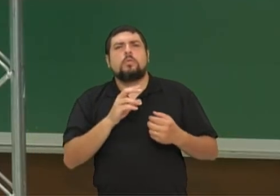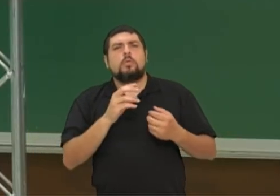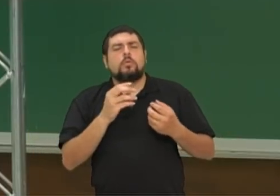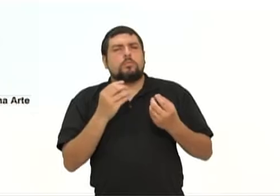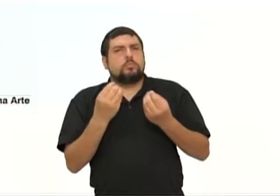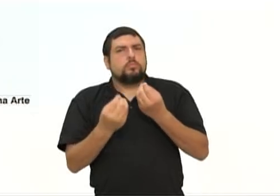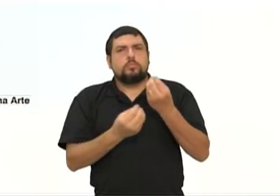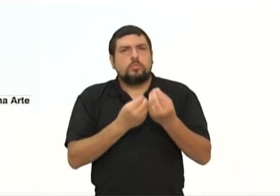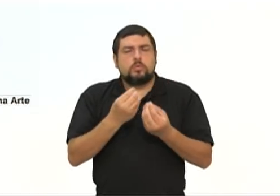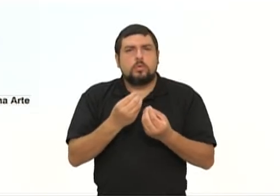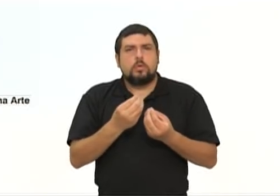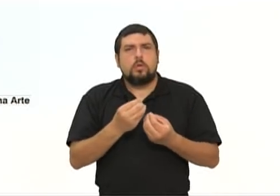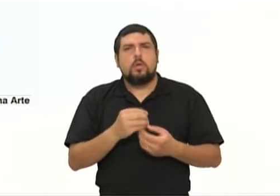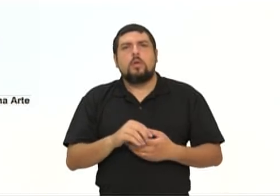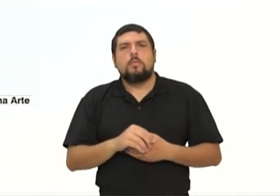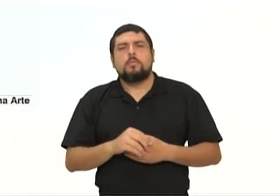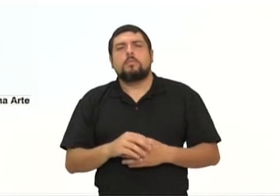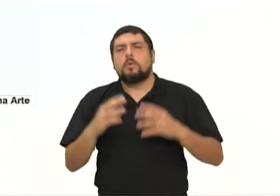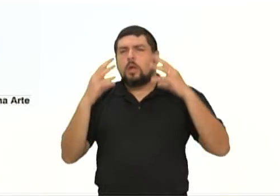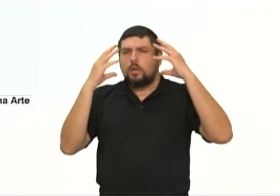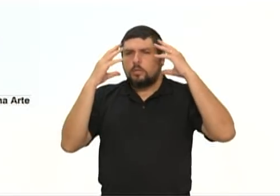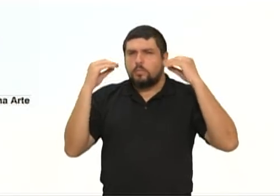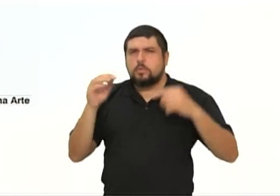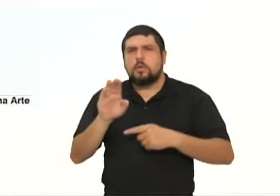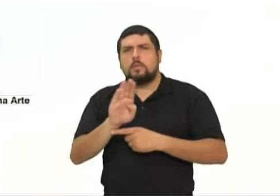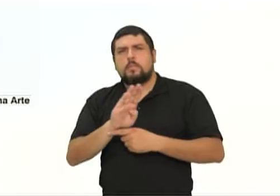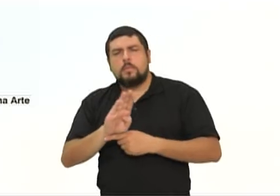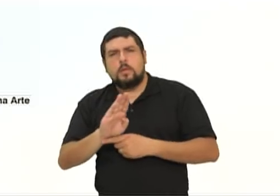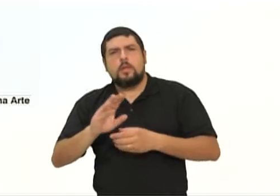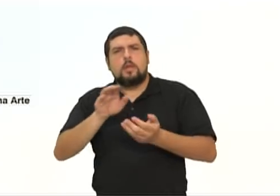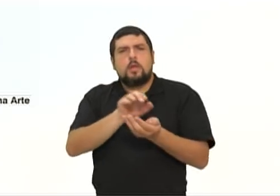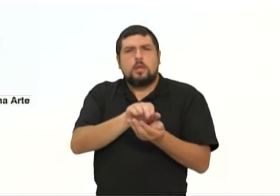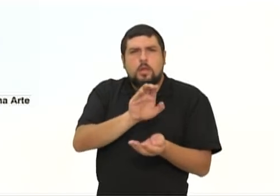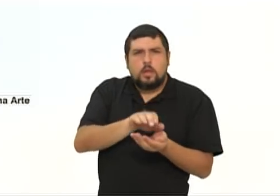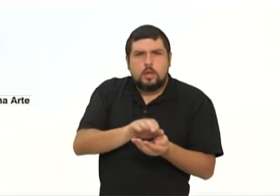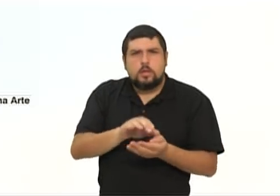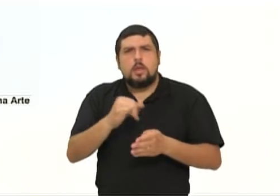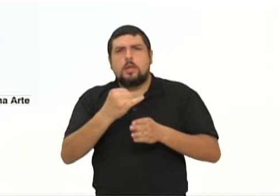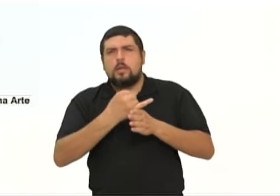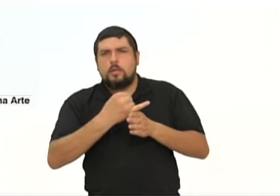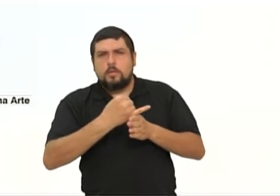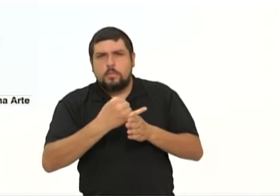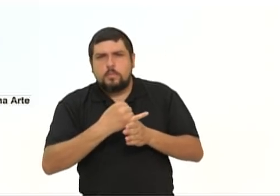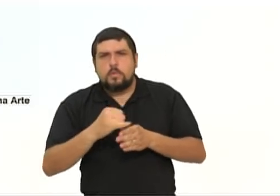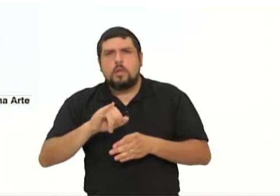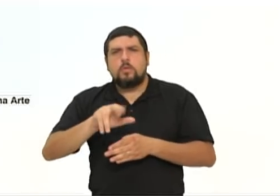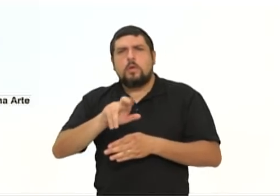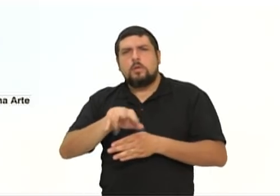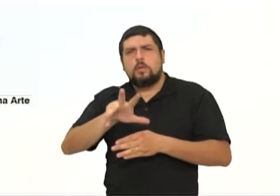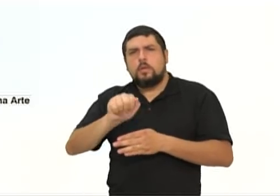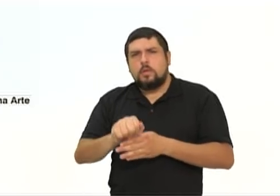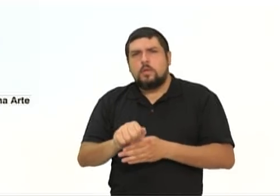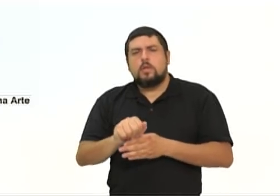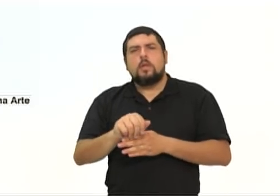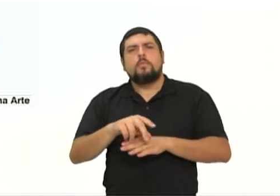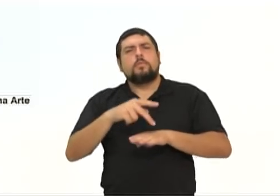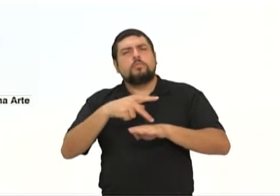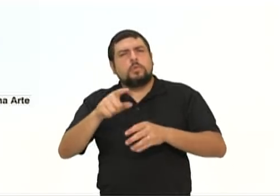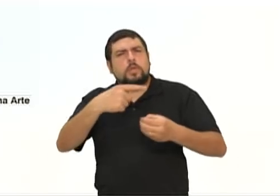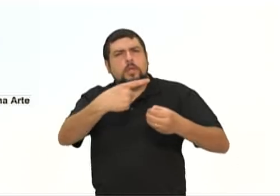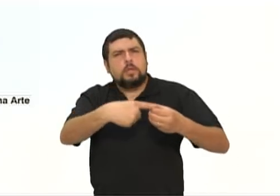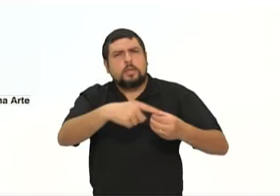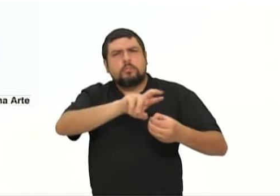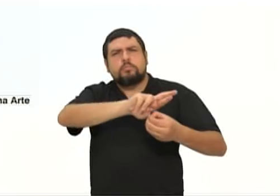cidades: Arapoti, Bandeirantes, Ibaiti, Jacarezinho, Jaguaraíva, Piraí do Sul, Ribeirão Claro,